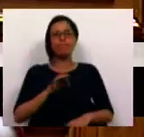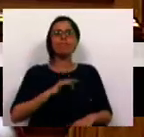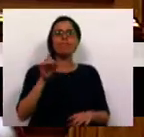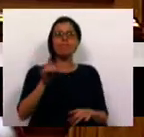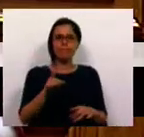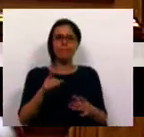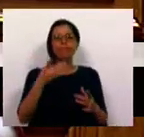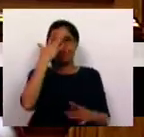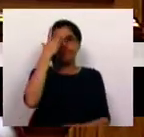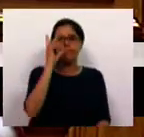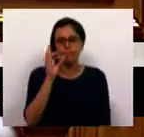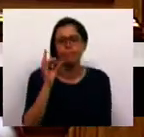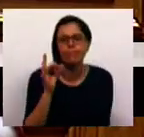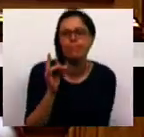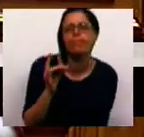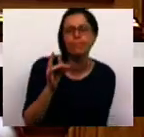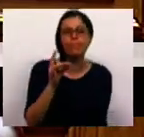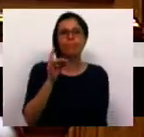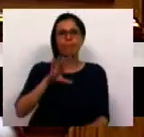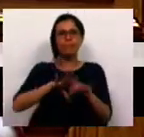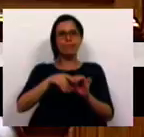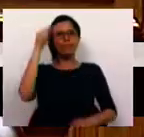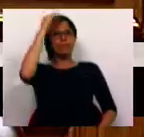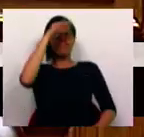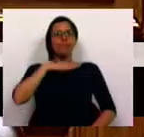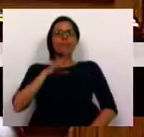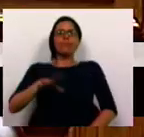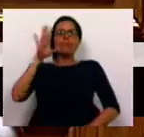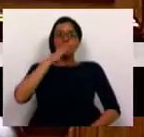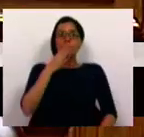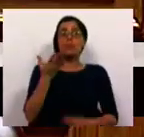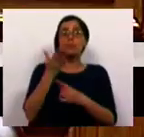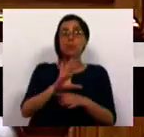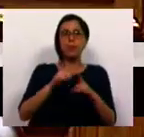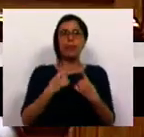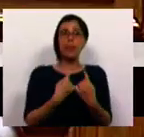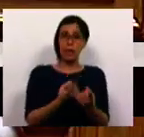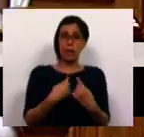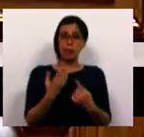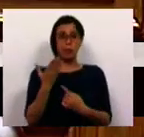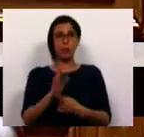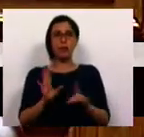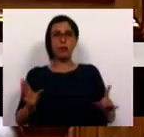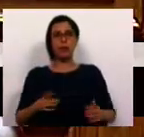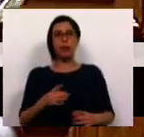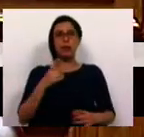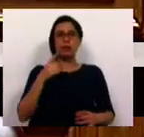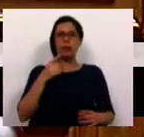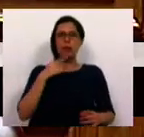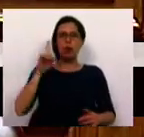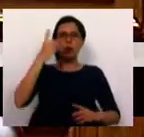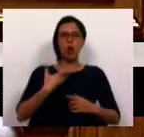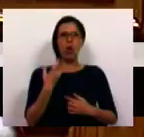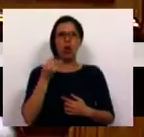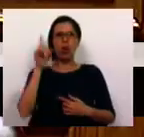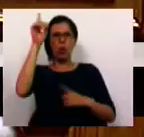senhores se agarraram para destruir, designadamente no interior do país. Estou a falar, por exemplo, de transportes. Vamos para o Douro,